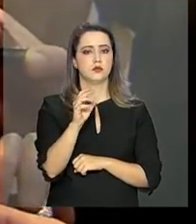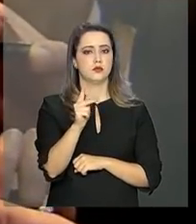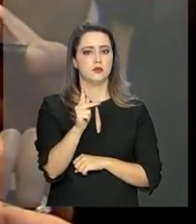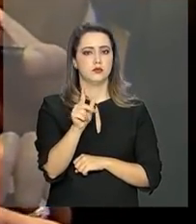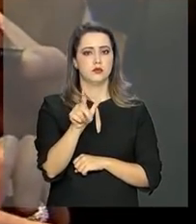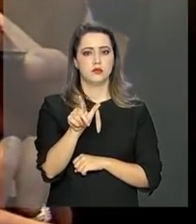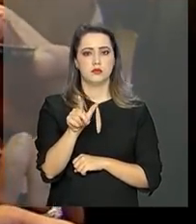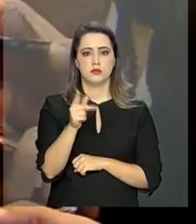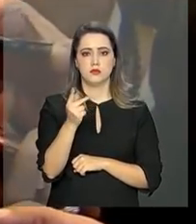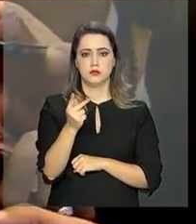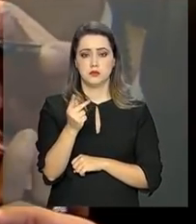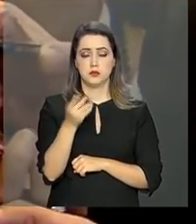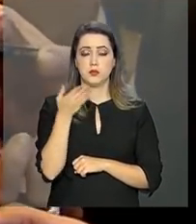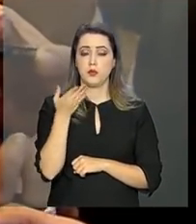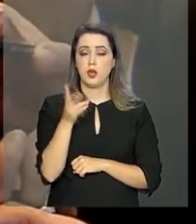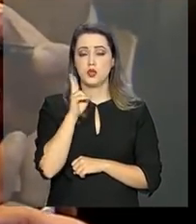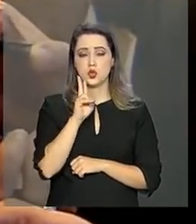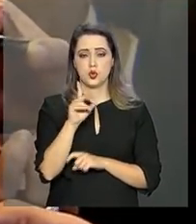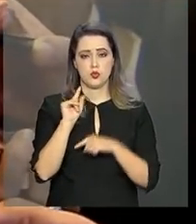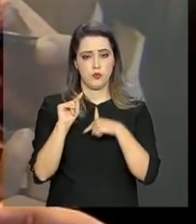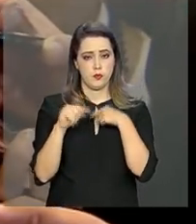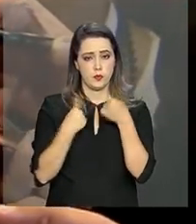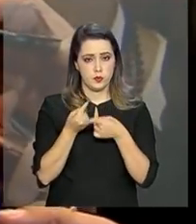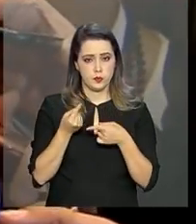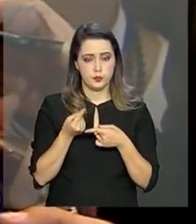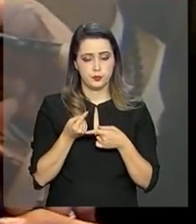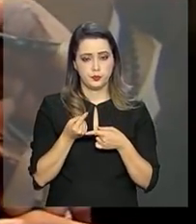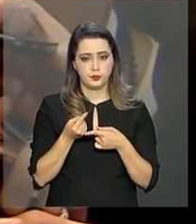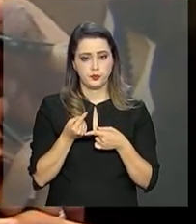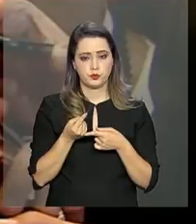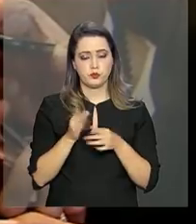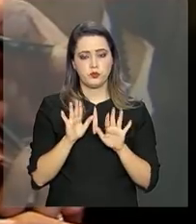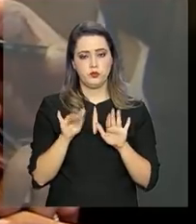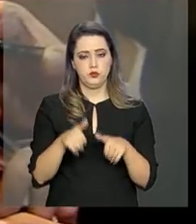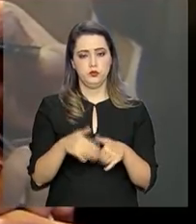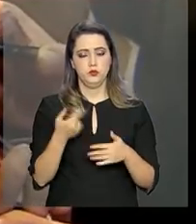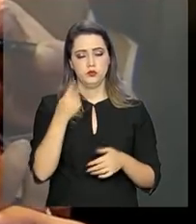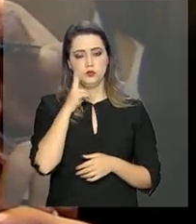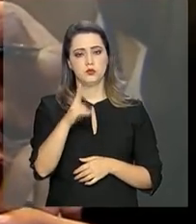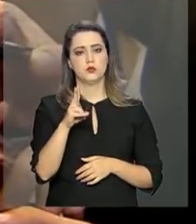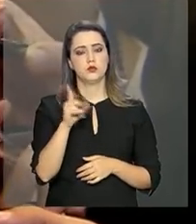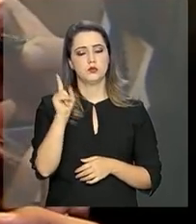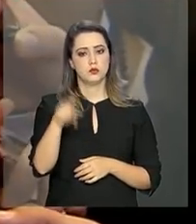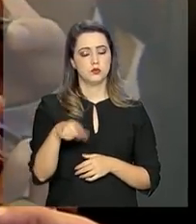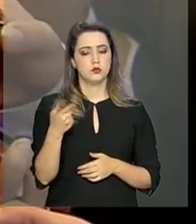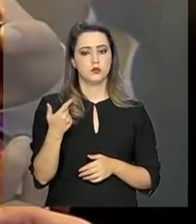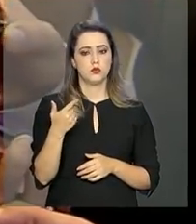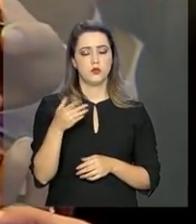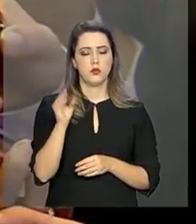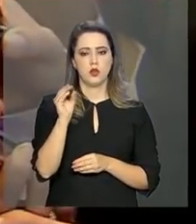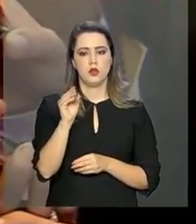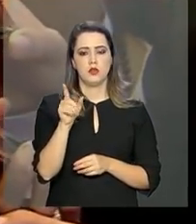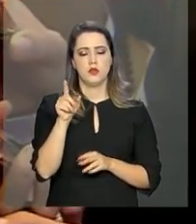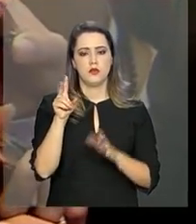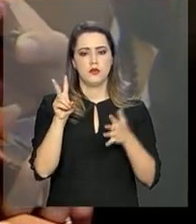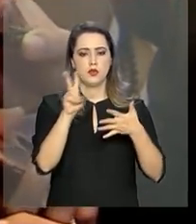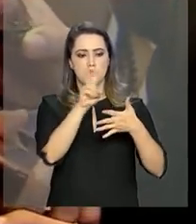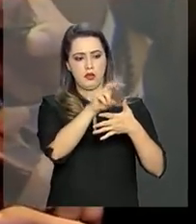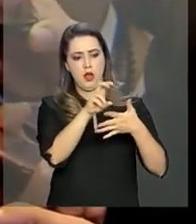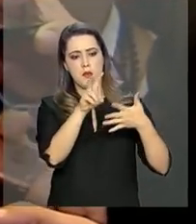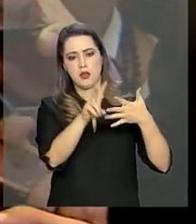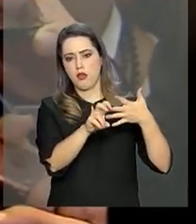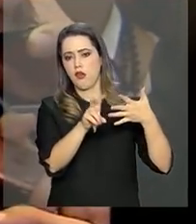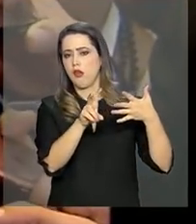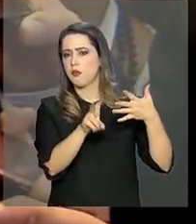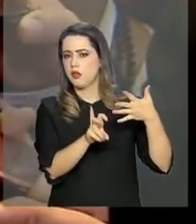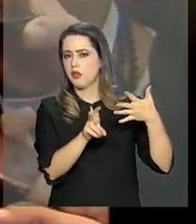o que se verificou logo depois haverá a sessão de encerramento que se verificou foi o tratamento de temas que interessam